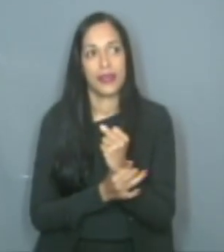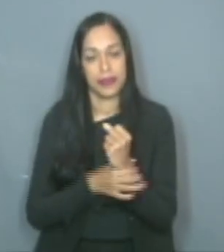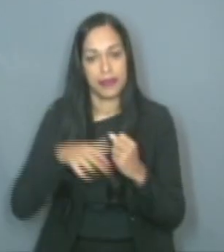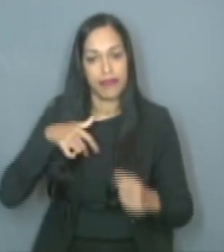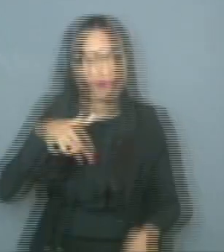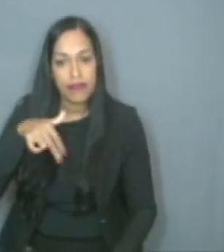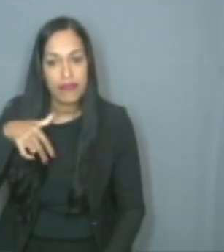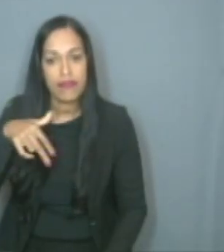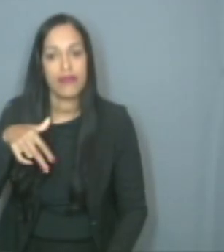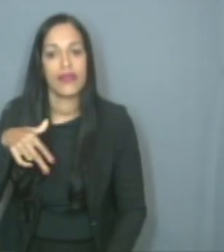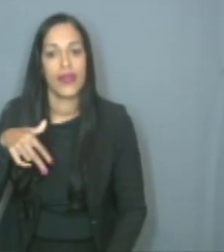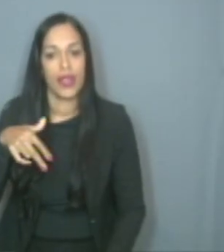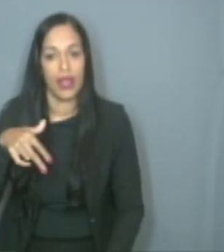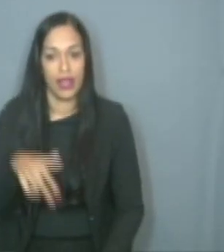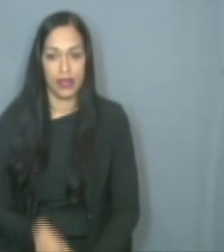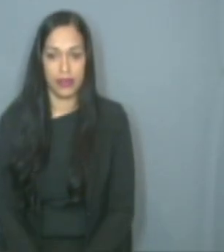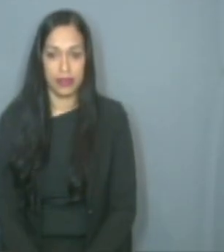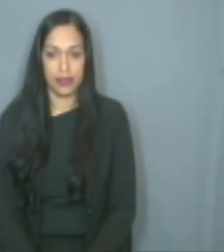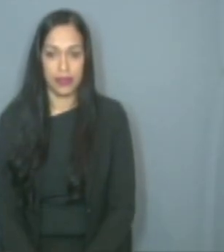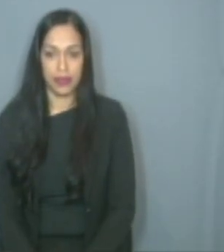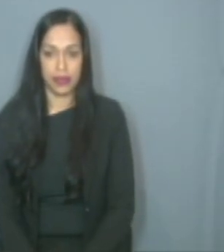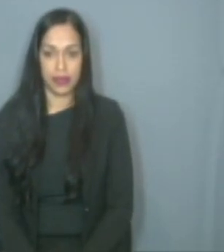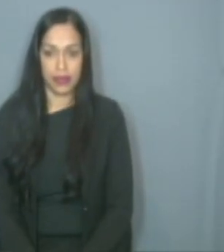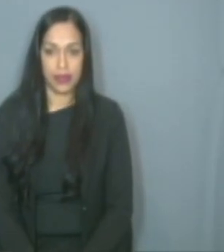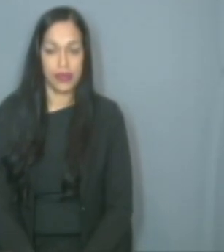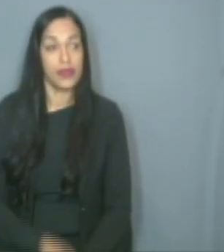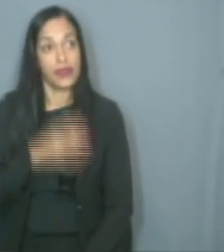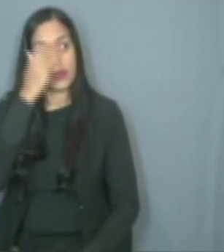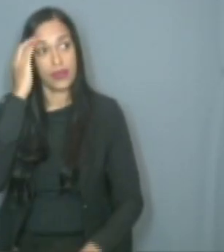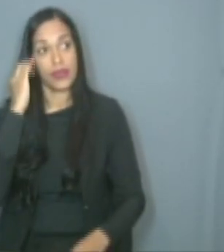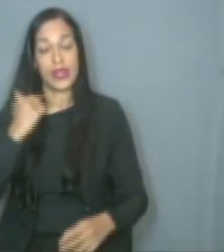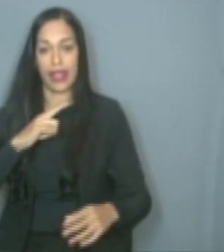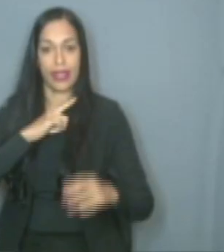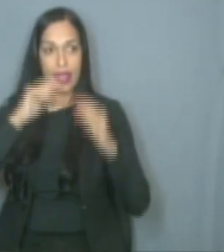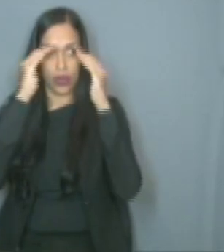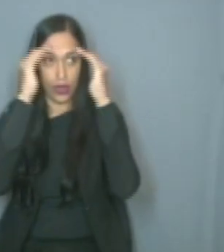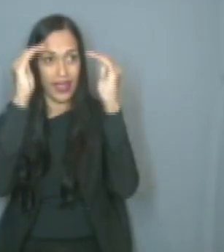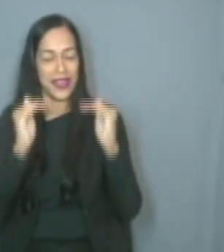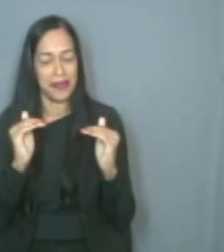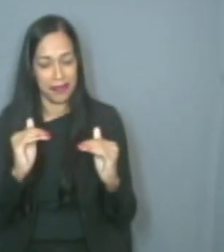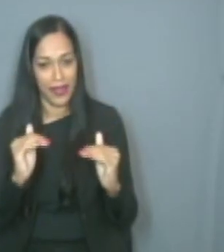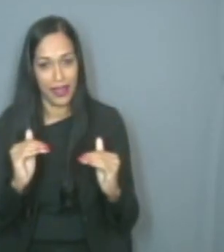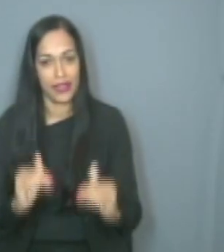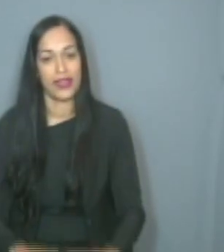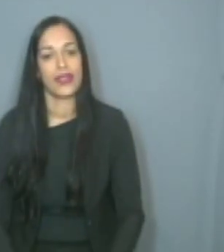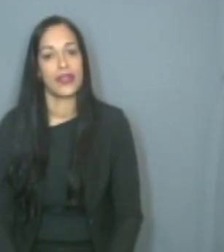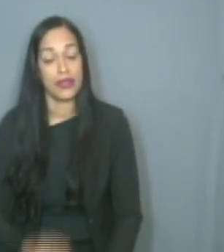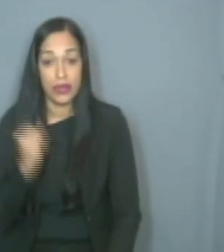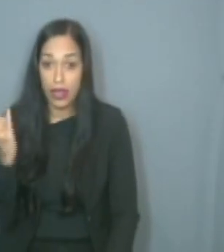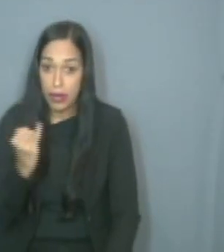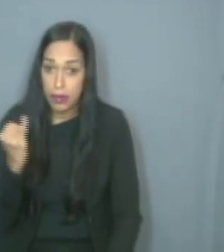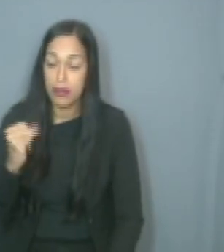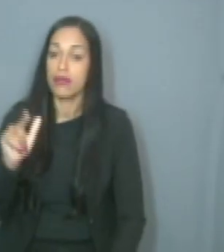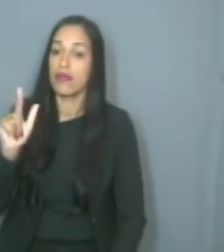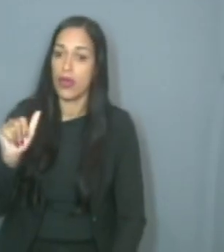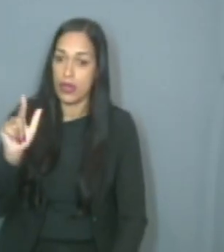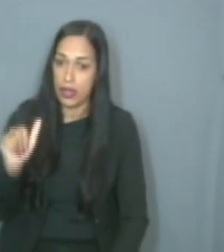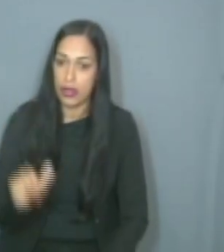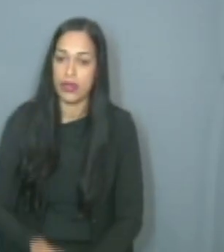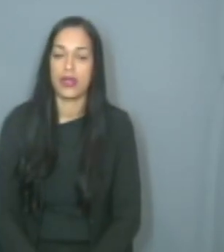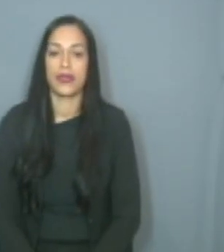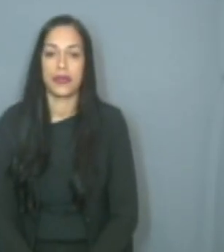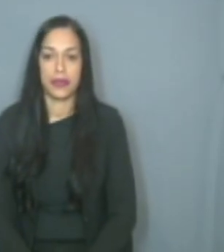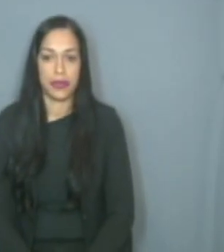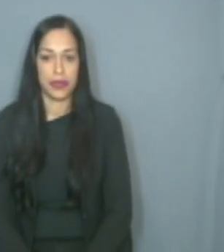transitar ali de um lado para o outro, tendo o mínimo de dignidade. Então, isso é extremamente importante. A gente,